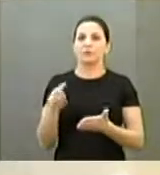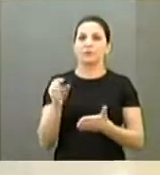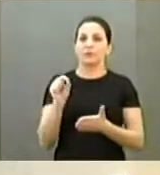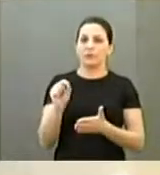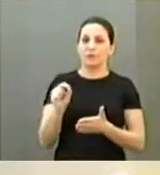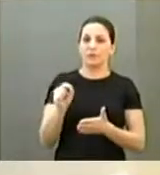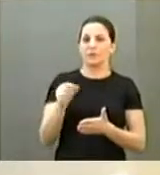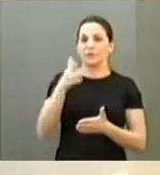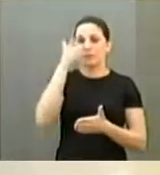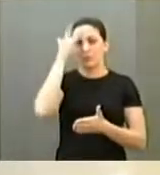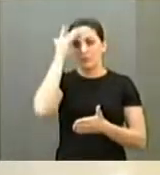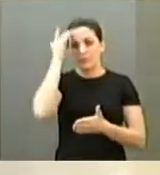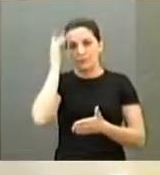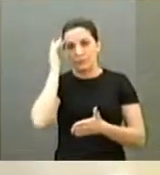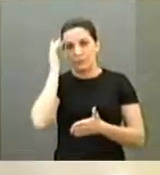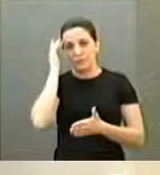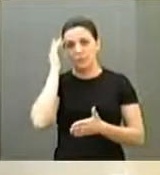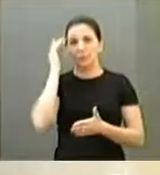jovem negro na rua,